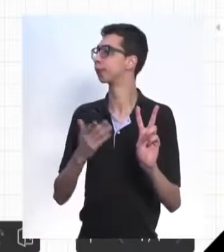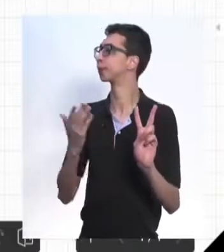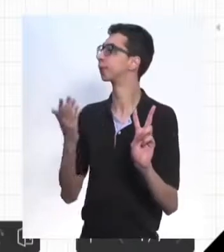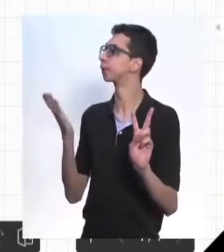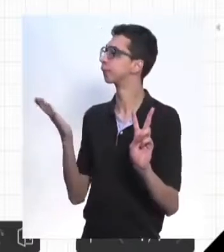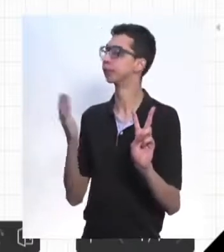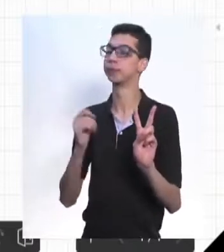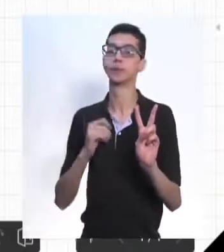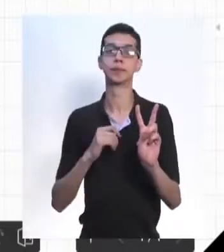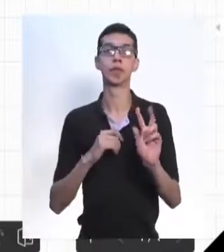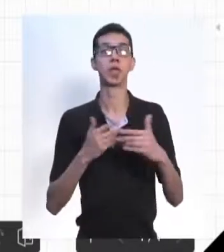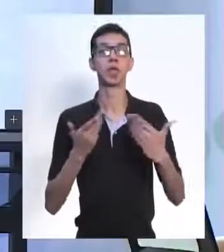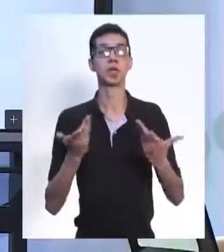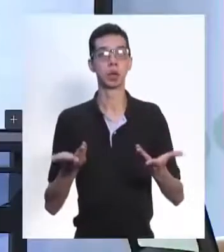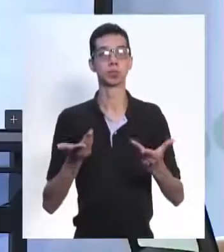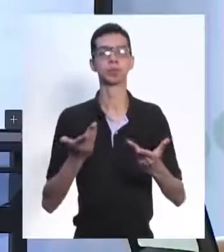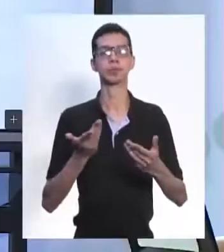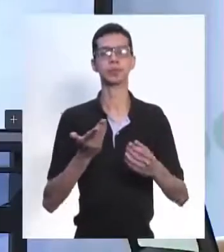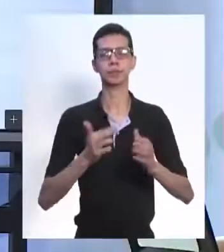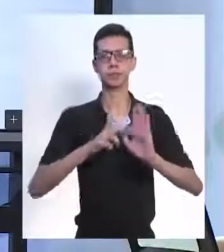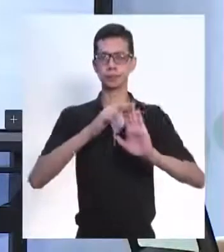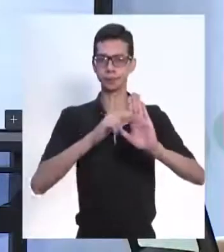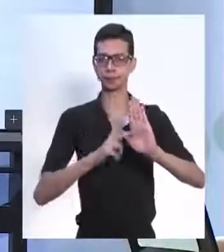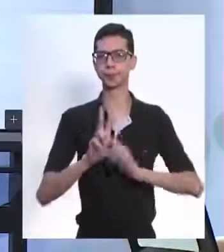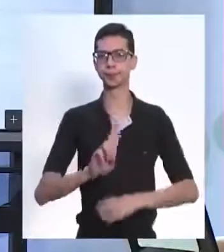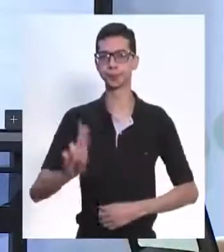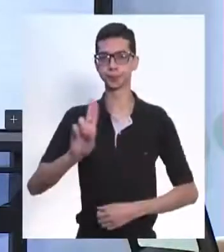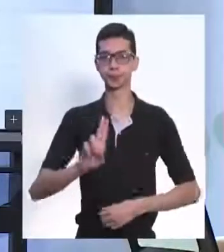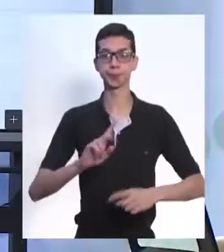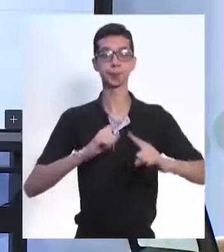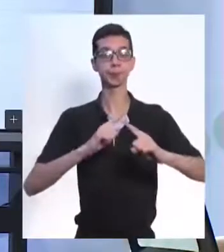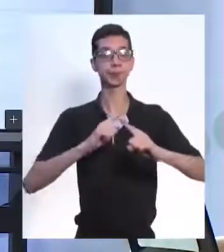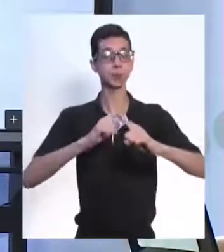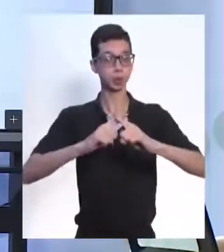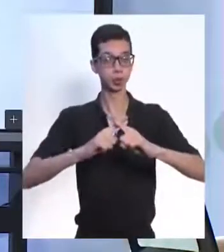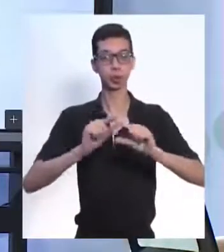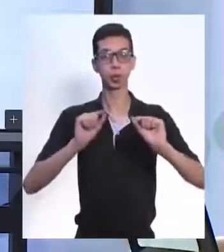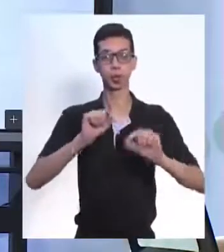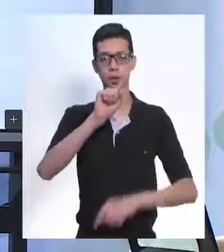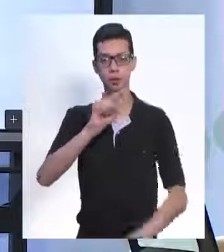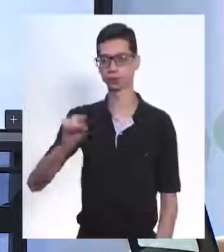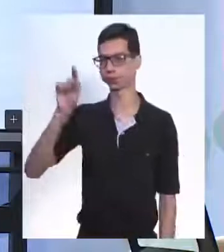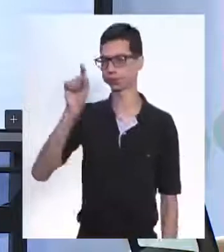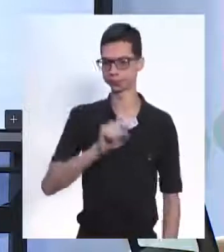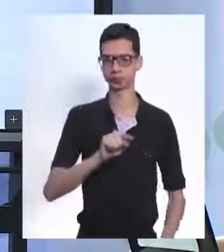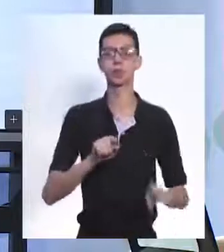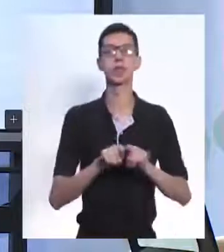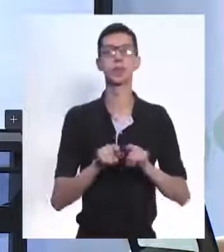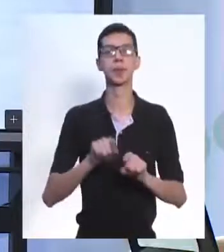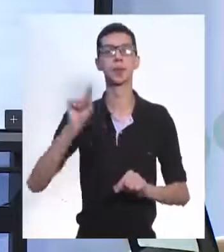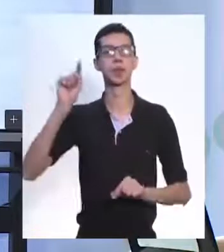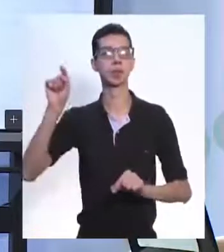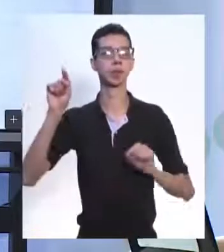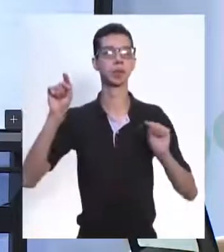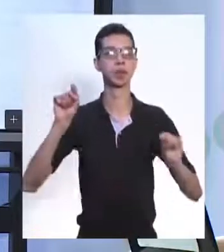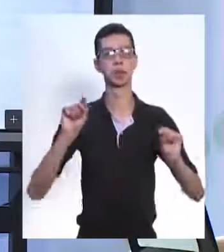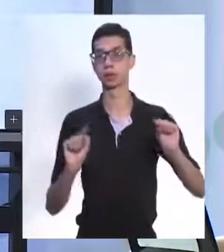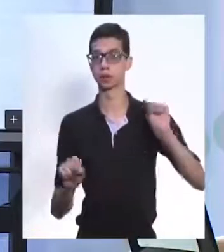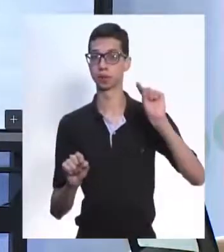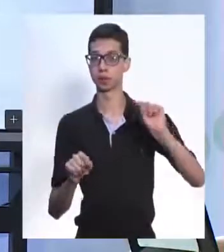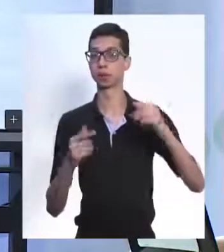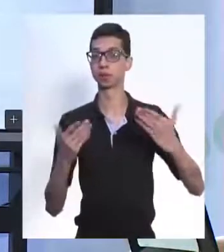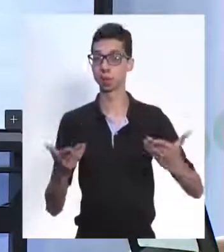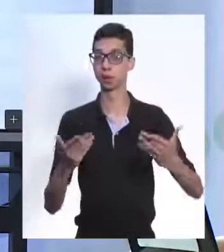valor. Utilizando essa regra aí da multiplicação em x, em cruz e os meios, né? E os extremos, eu vou multiplicar aqui